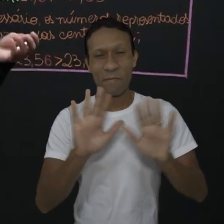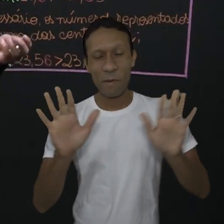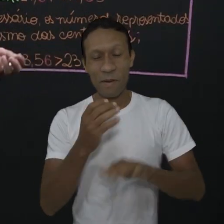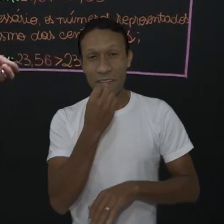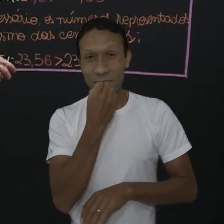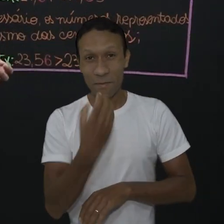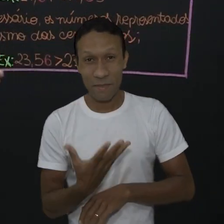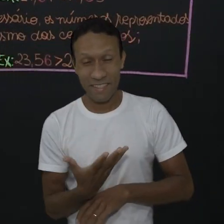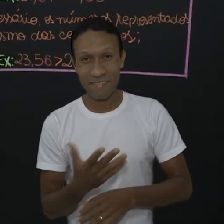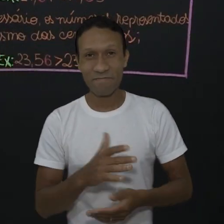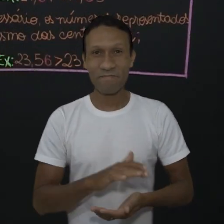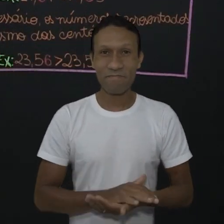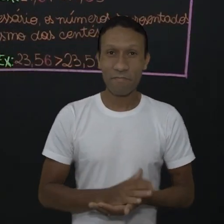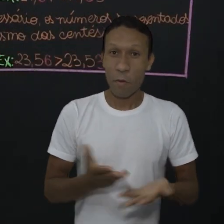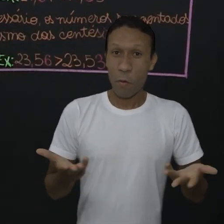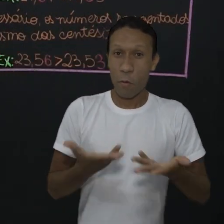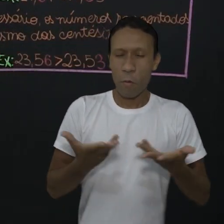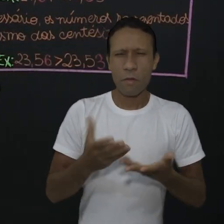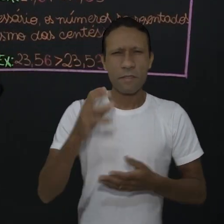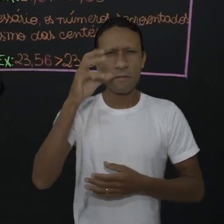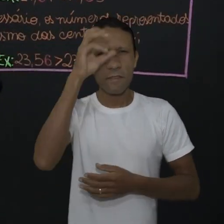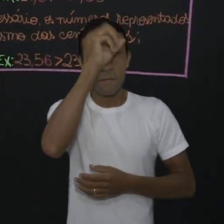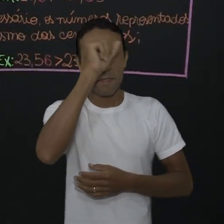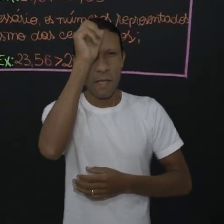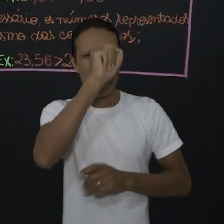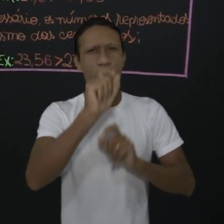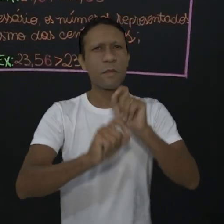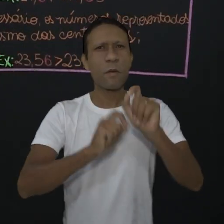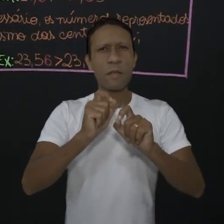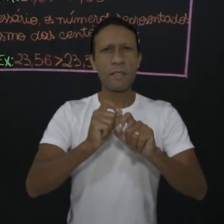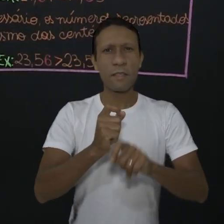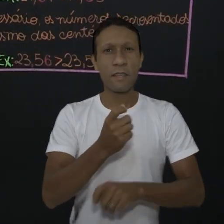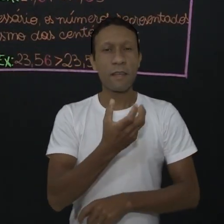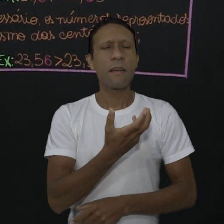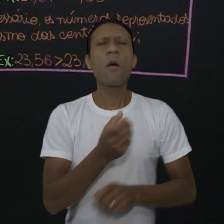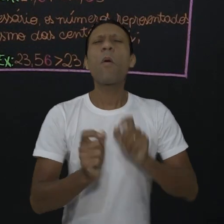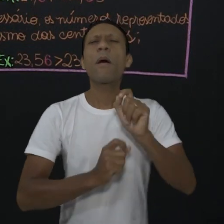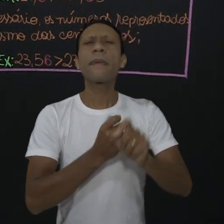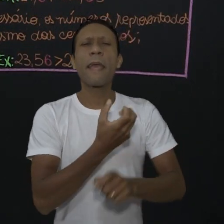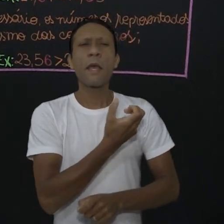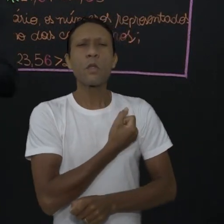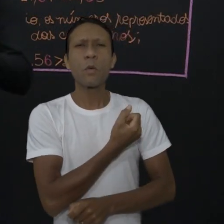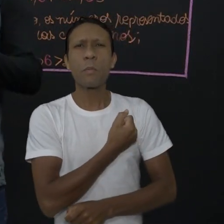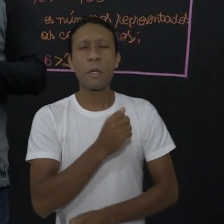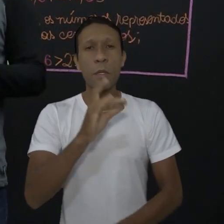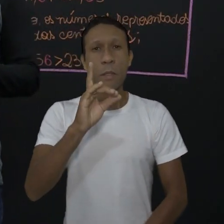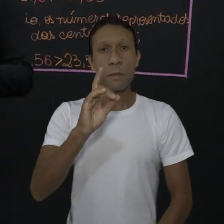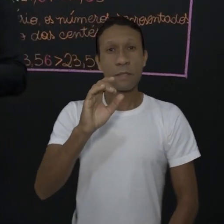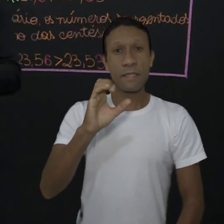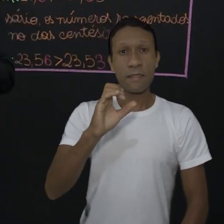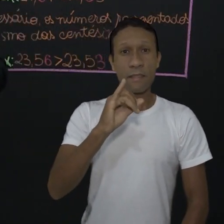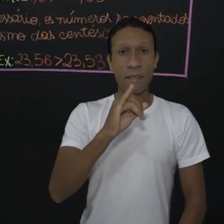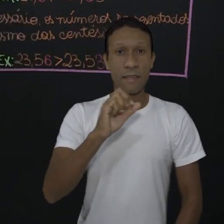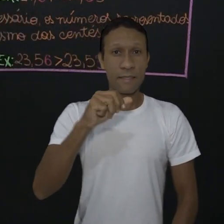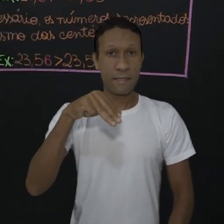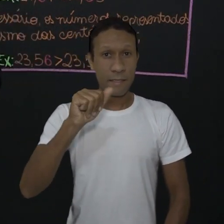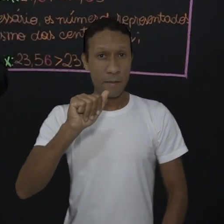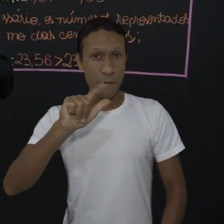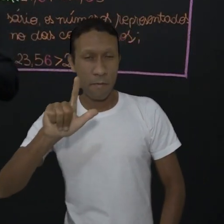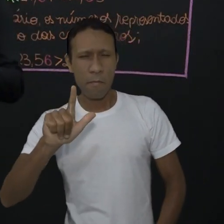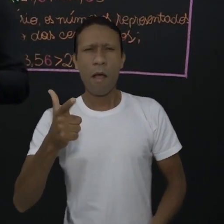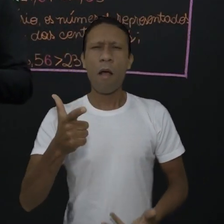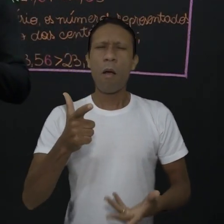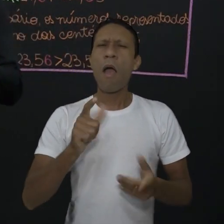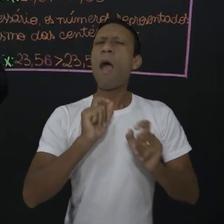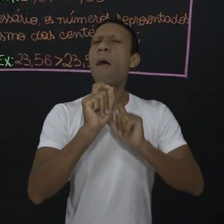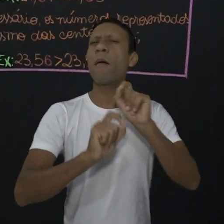Olá pessoal, tudo bem com vocês? Nesta nossa aula vamos aprender aqui o que são números decimais. E a ideia